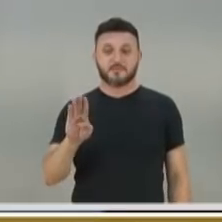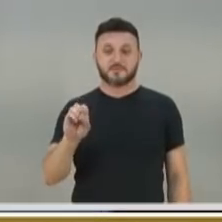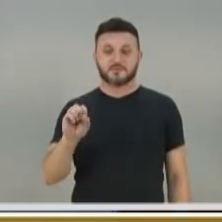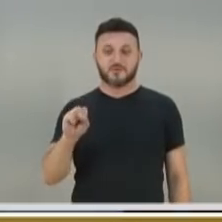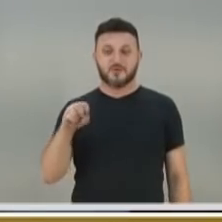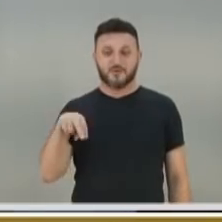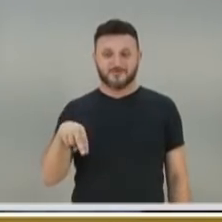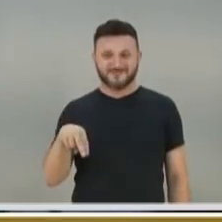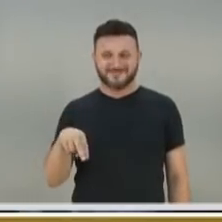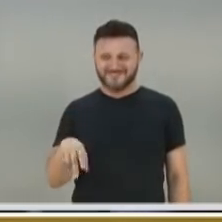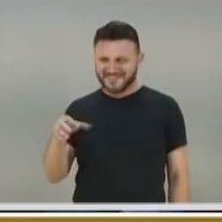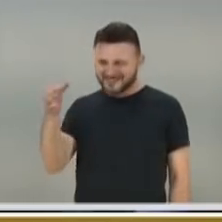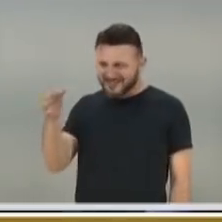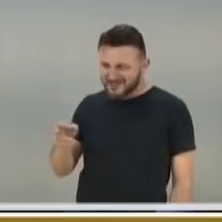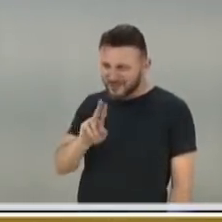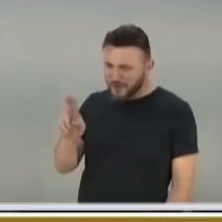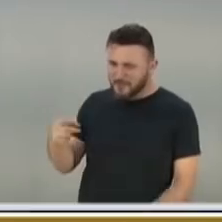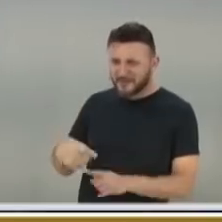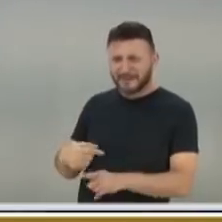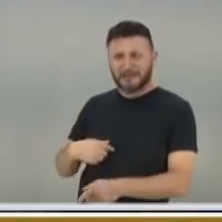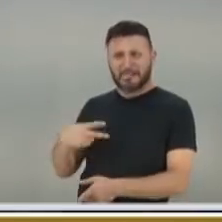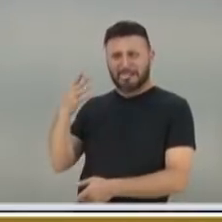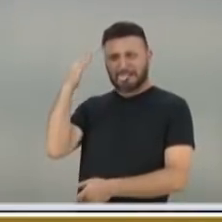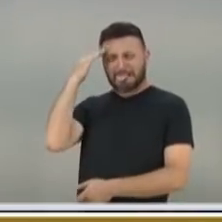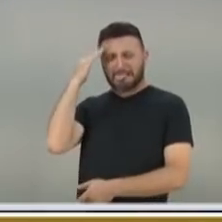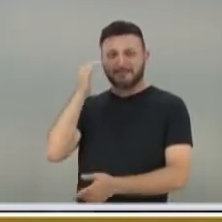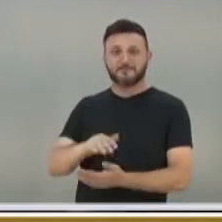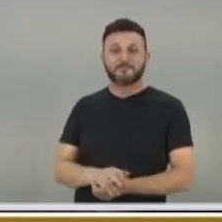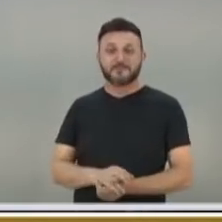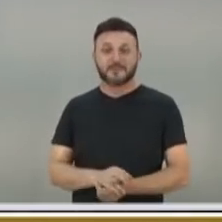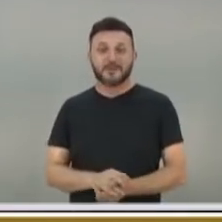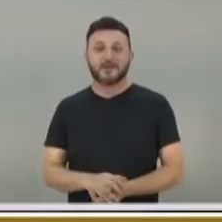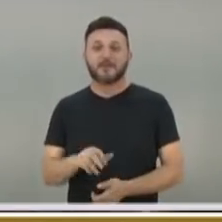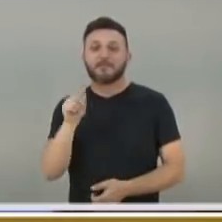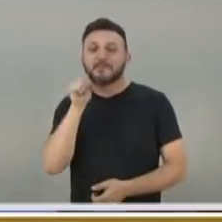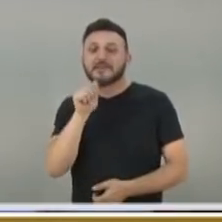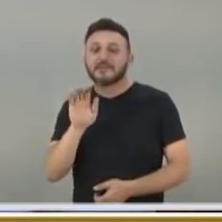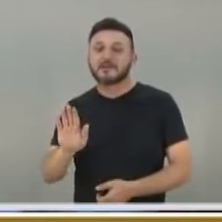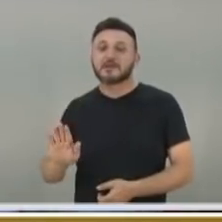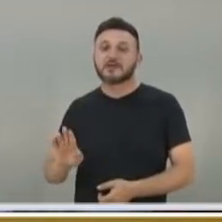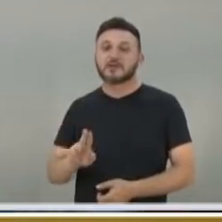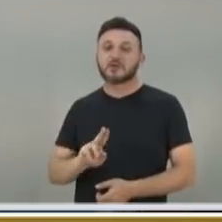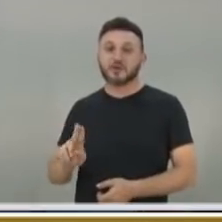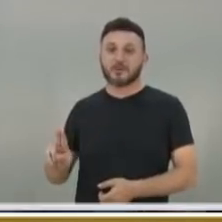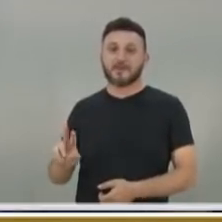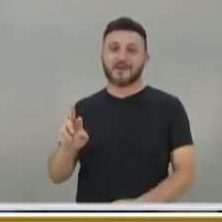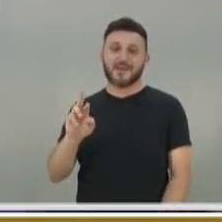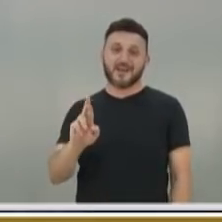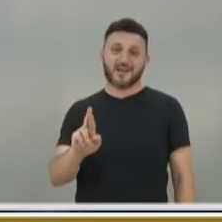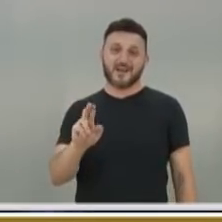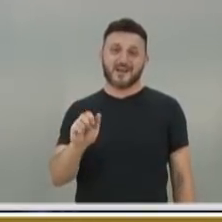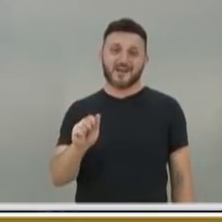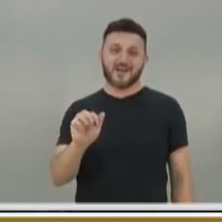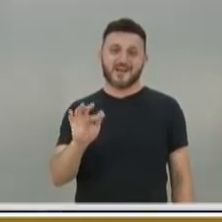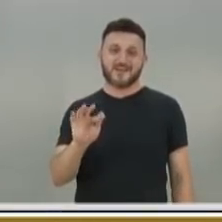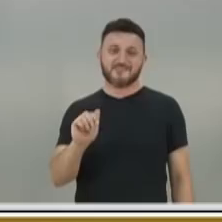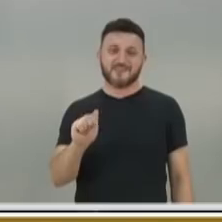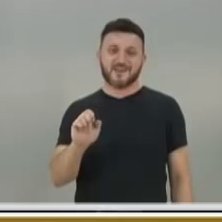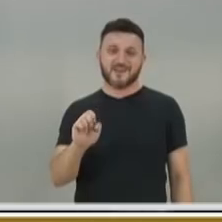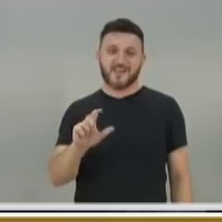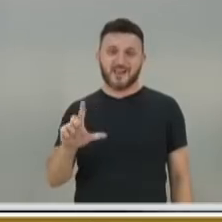filha. Ei, Robson. E a boneca? O seu nome? Rafaela. Você conhece São